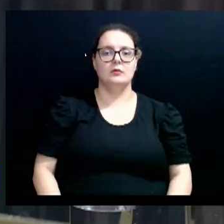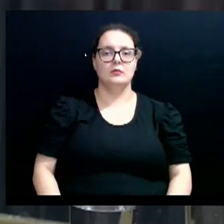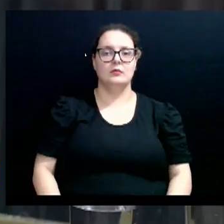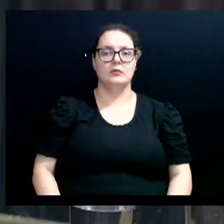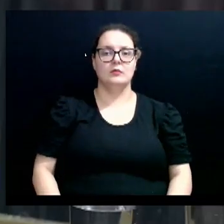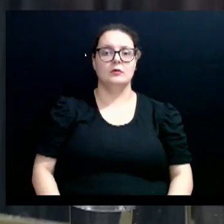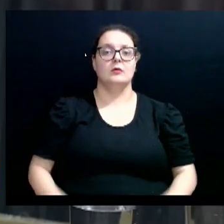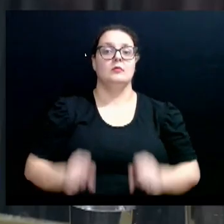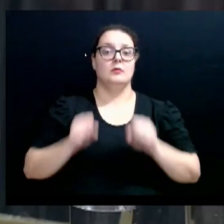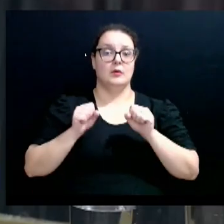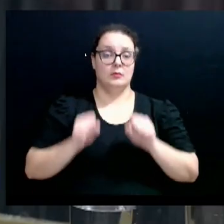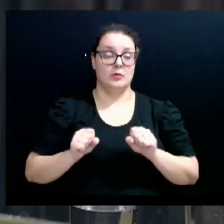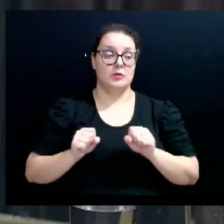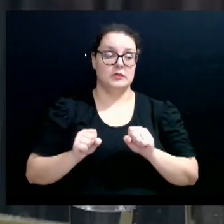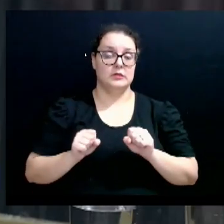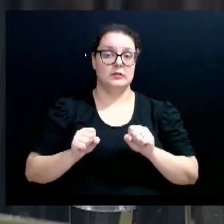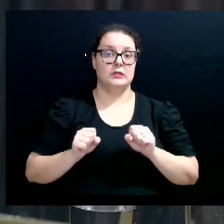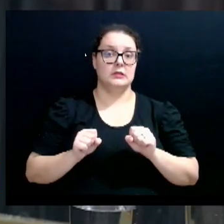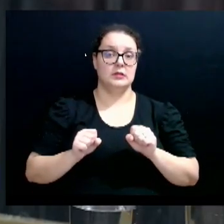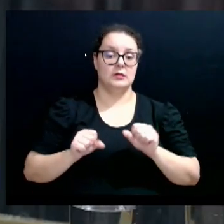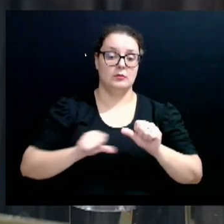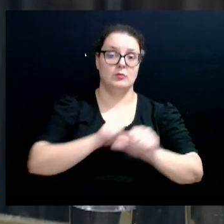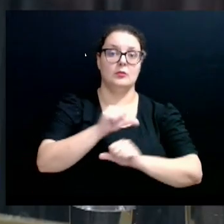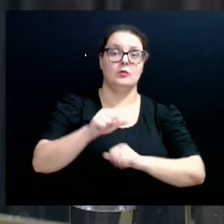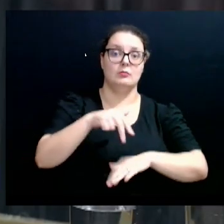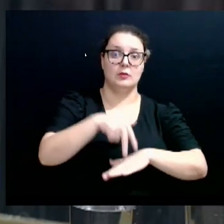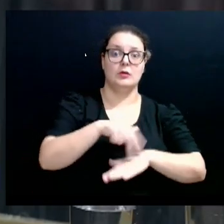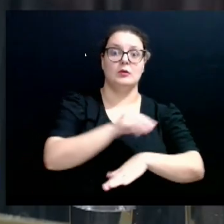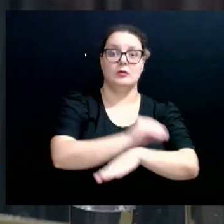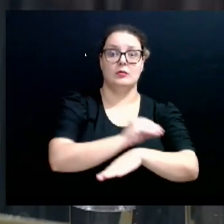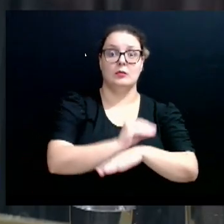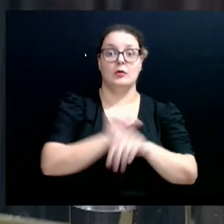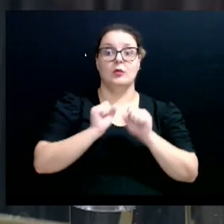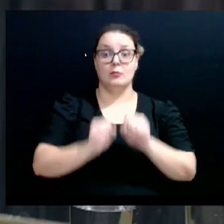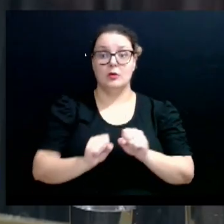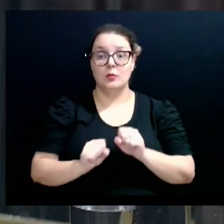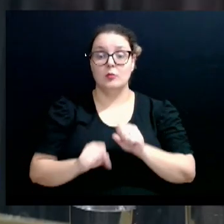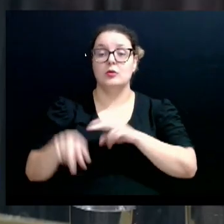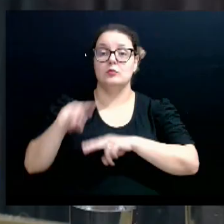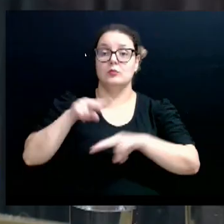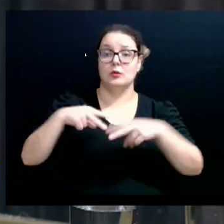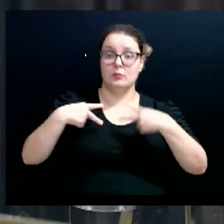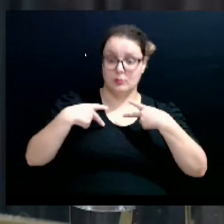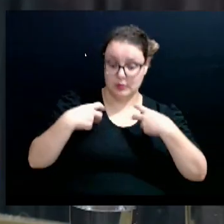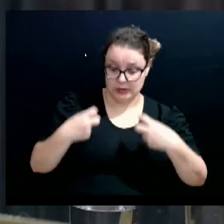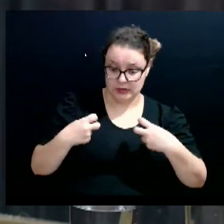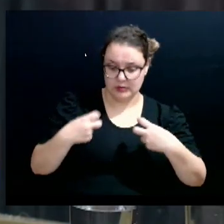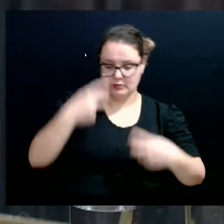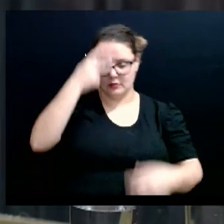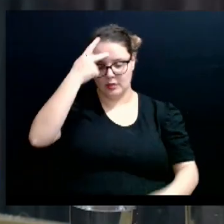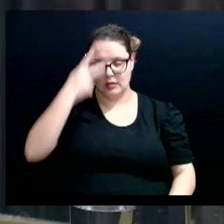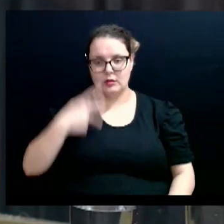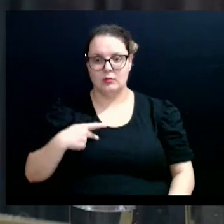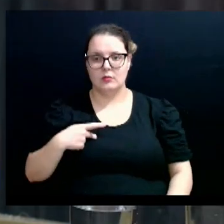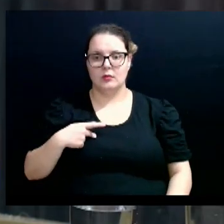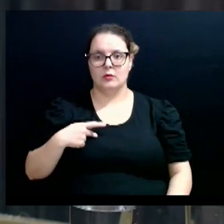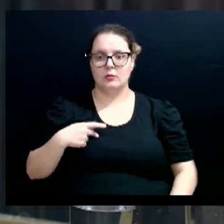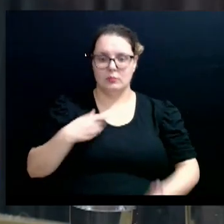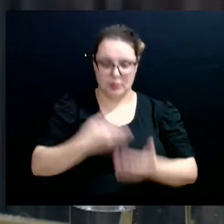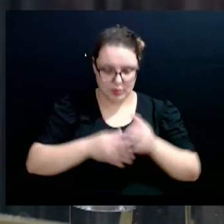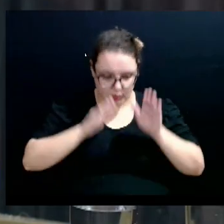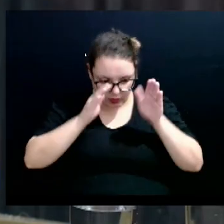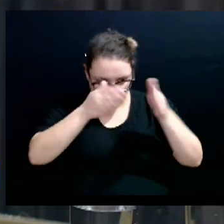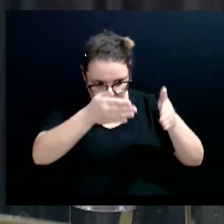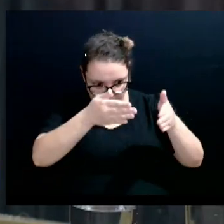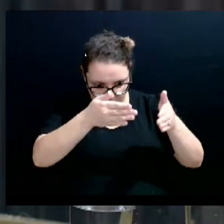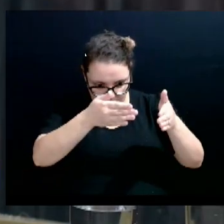desse lugar de Uhum. cuidador, para poder olhar para si mesmo, tirar o foco do outro e olhar